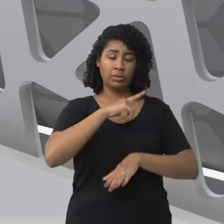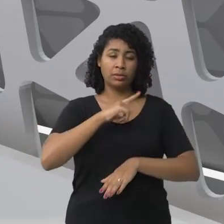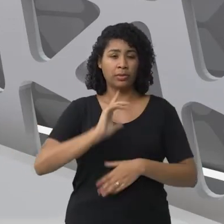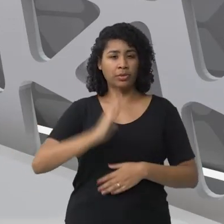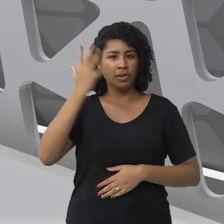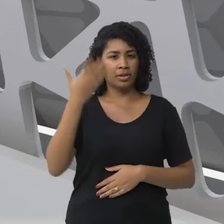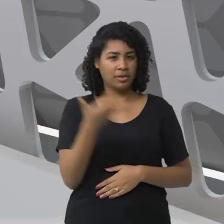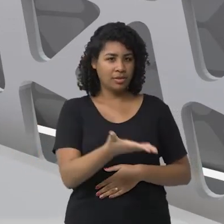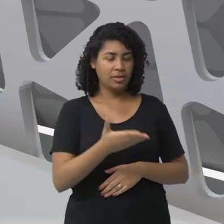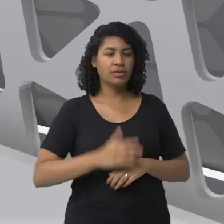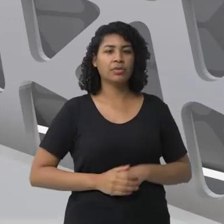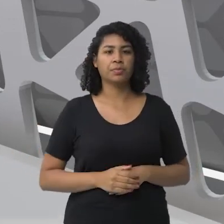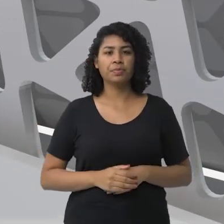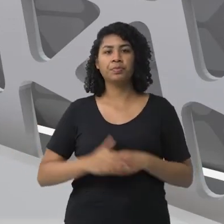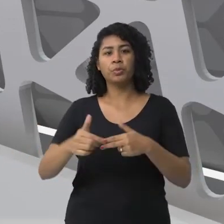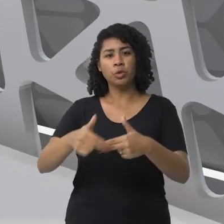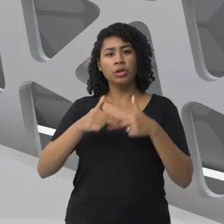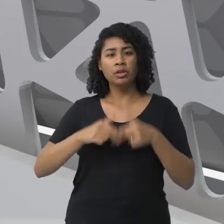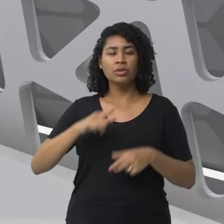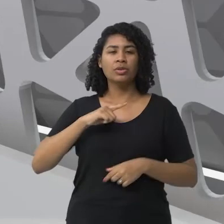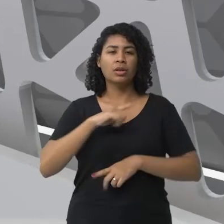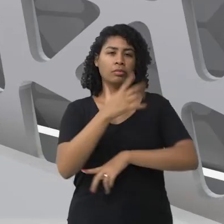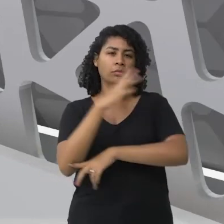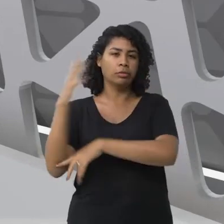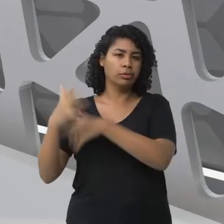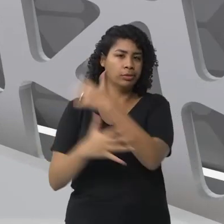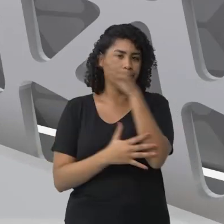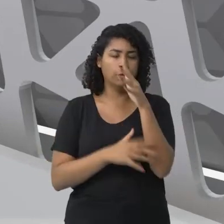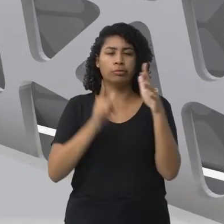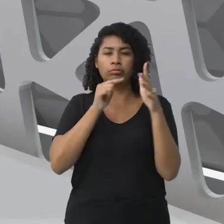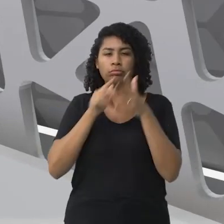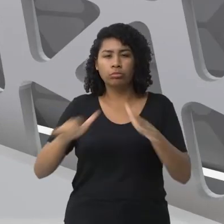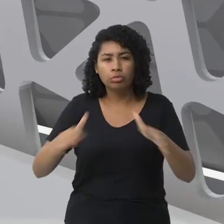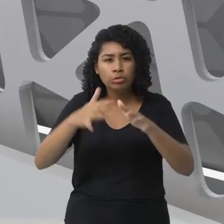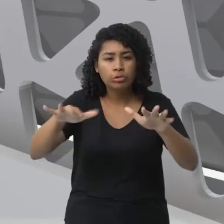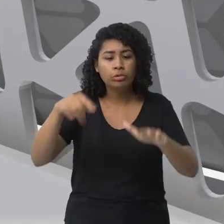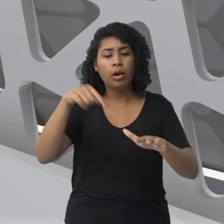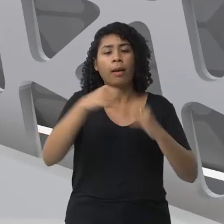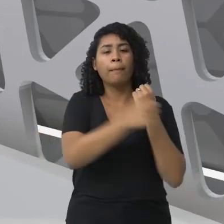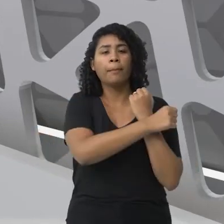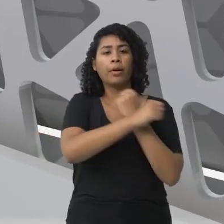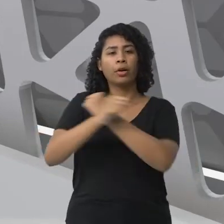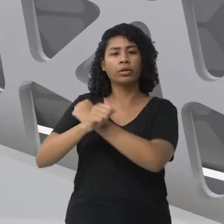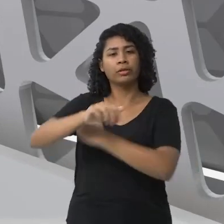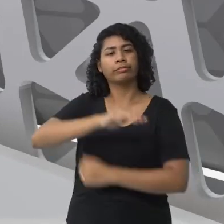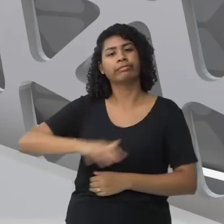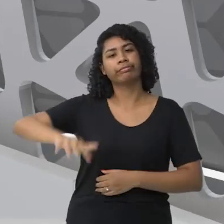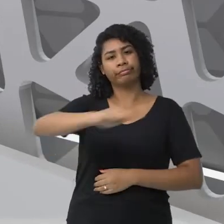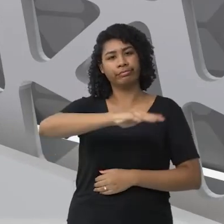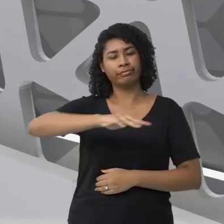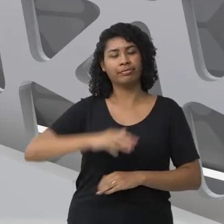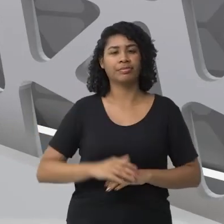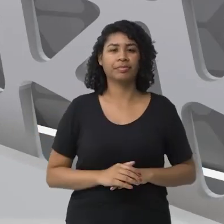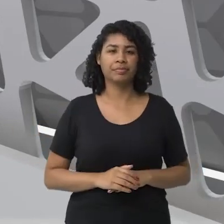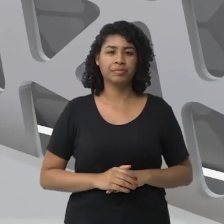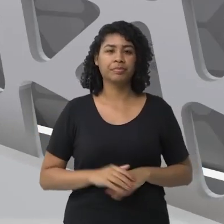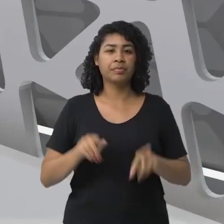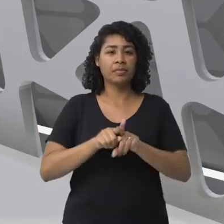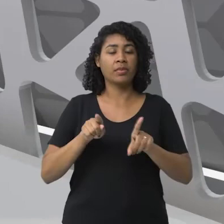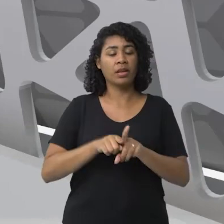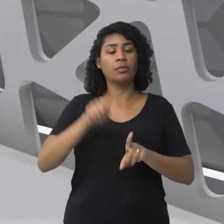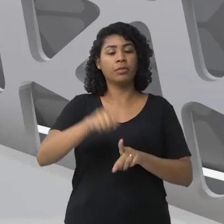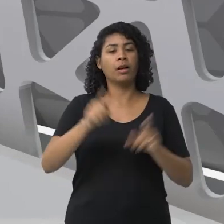existe essa vegetação litorânea, ela está protegendo, né, a faixa de terra dessa ressaca marítima. E também ela